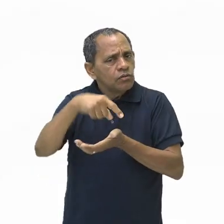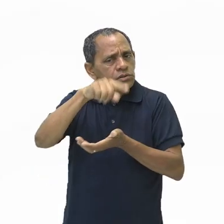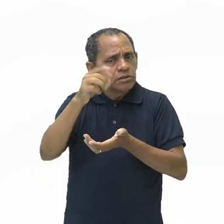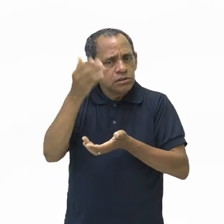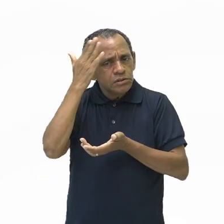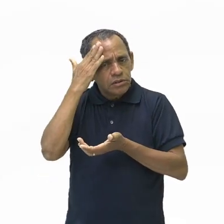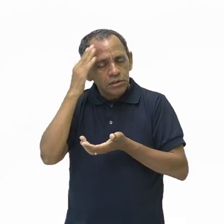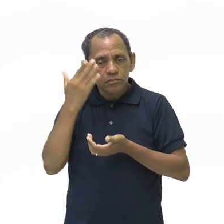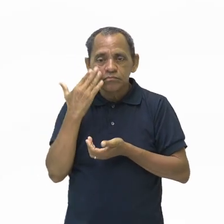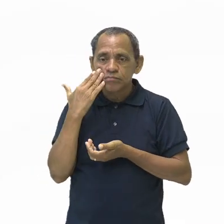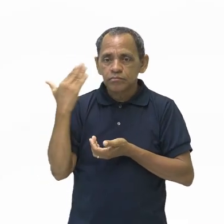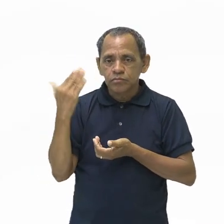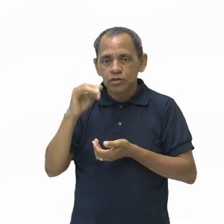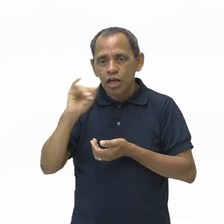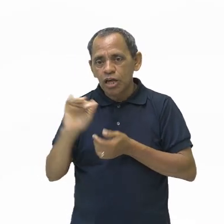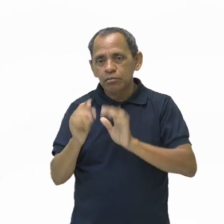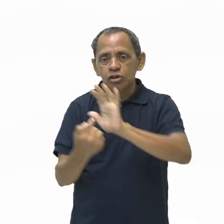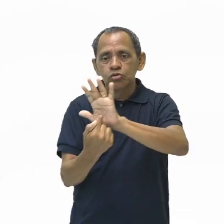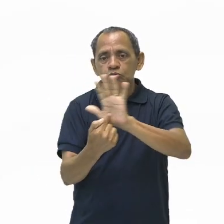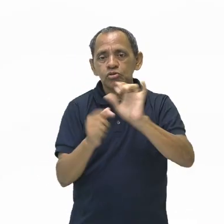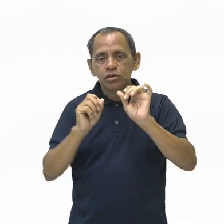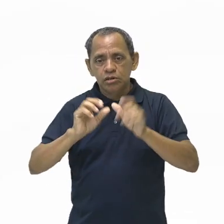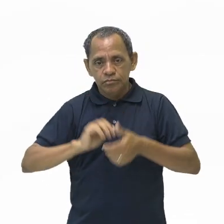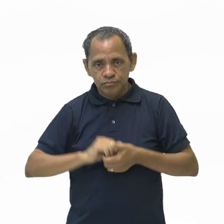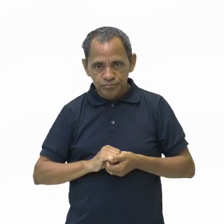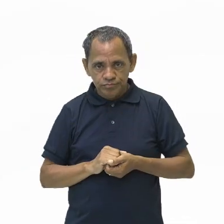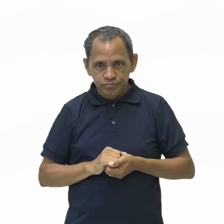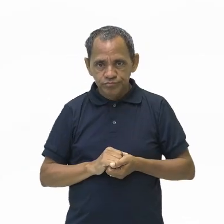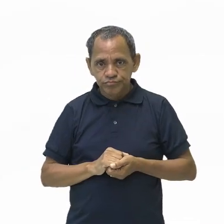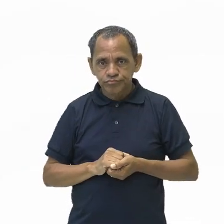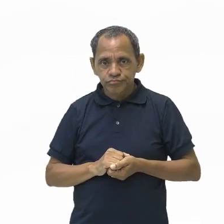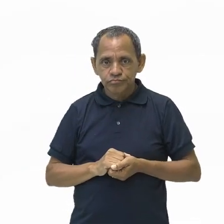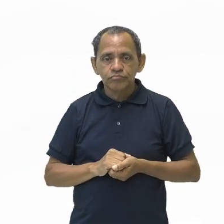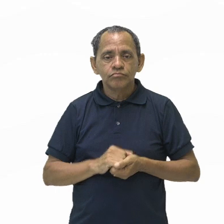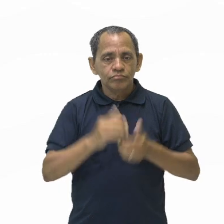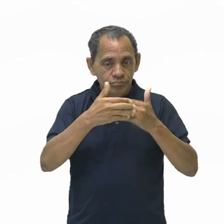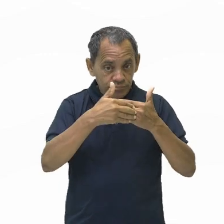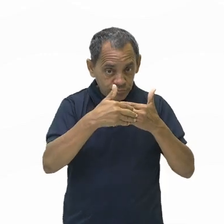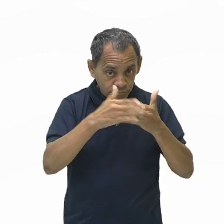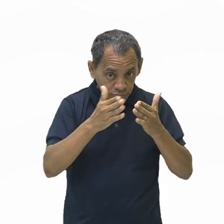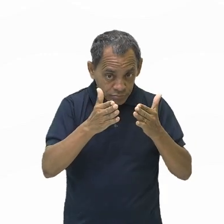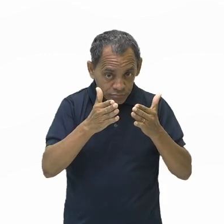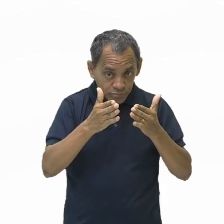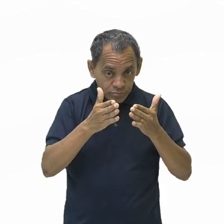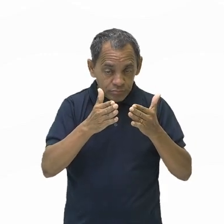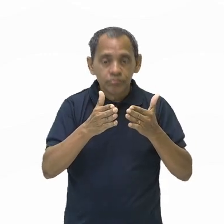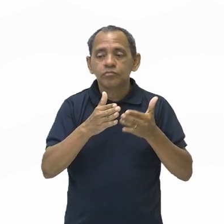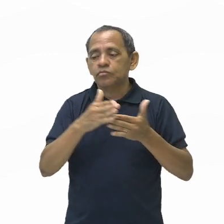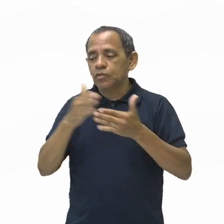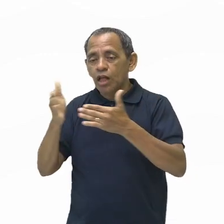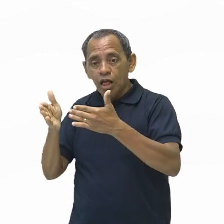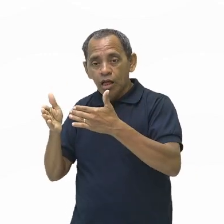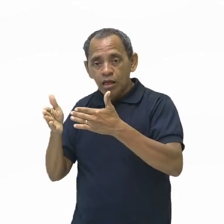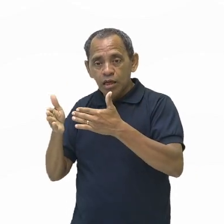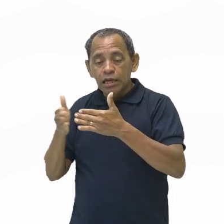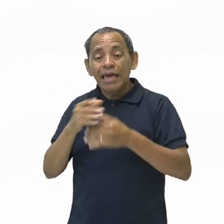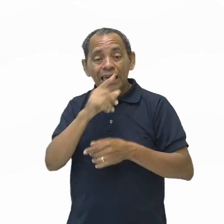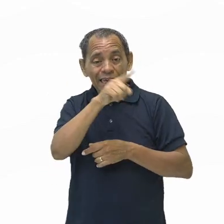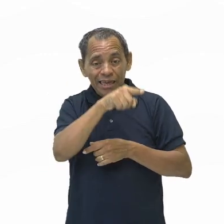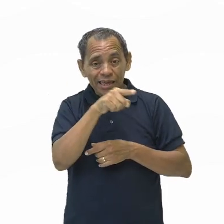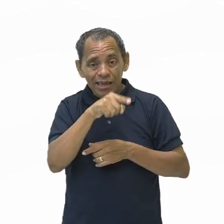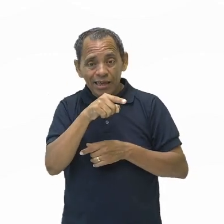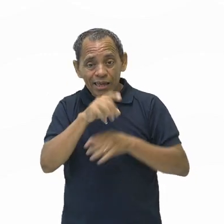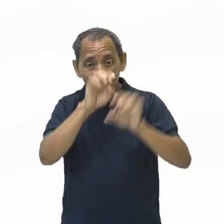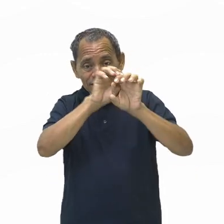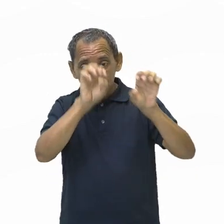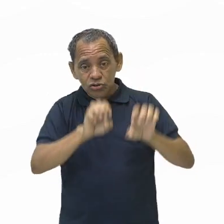aqui na nossa próxima cartela. Está aqui a cadeia aberta, que é a cíclica ou alifática. A estrutura de uma cadeia